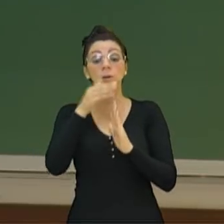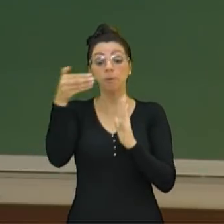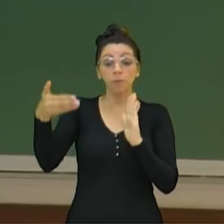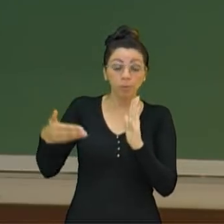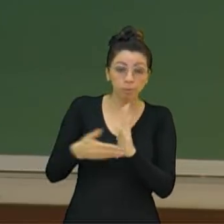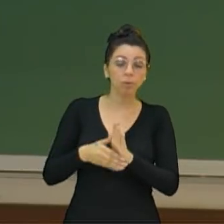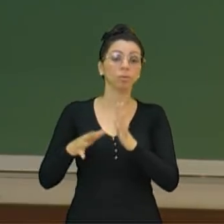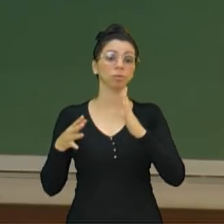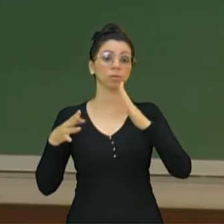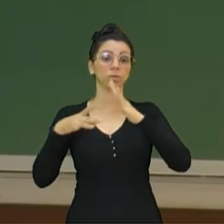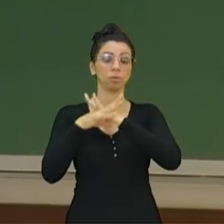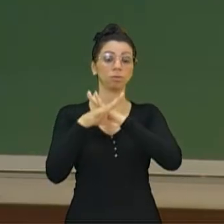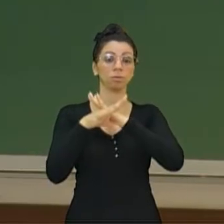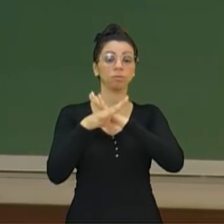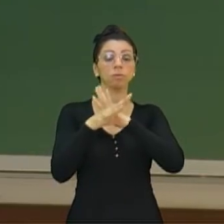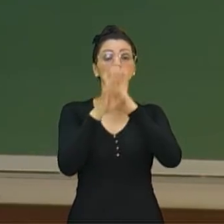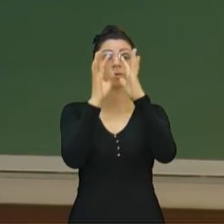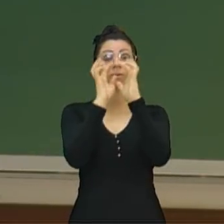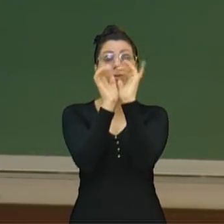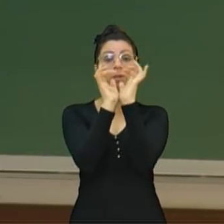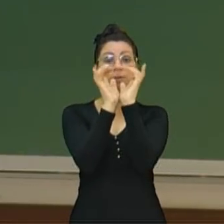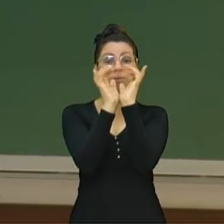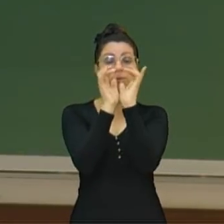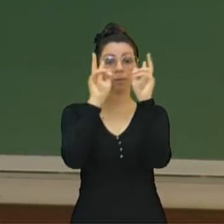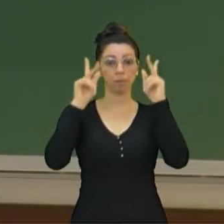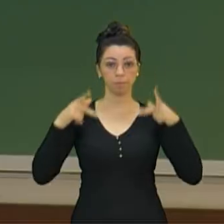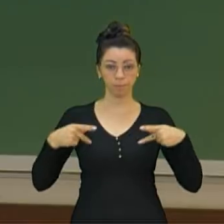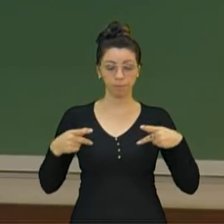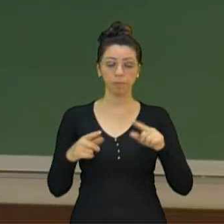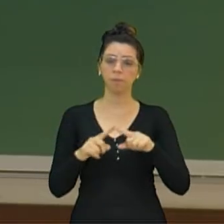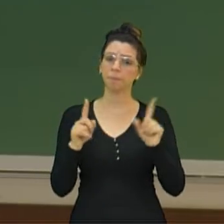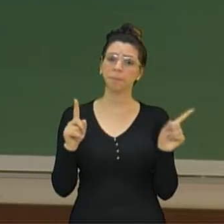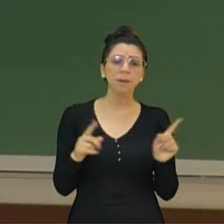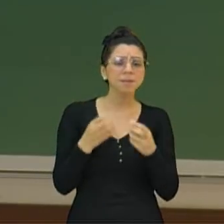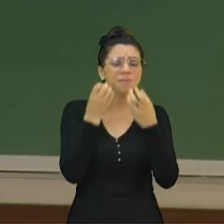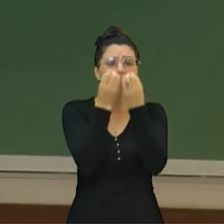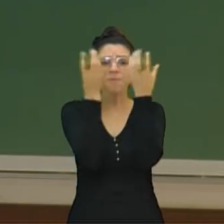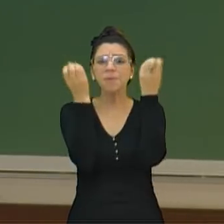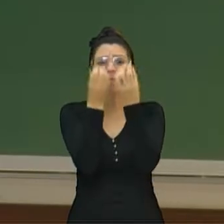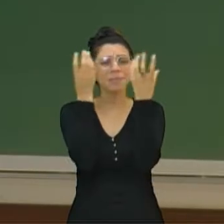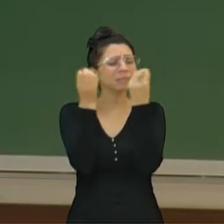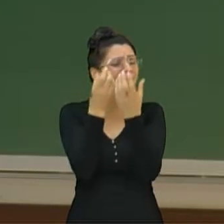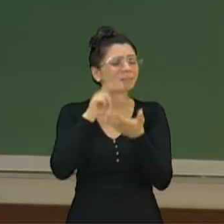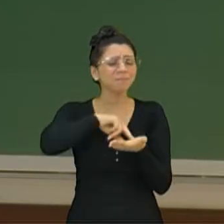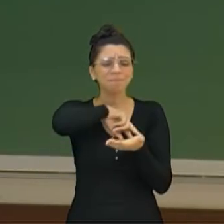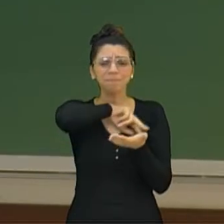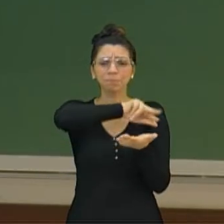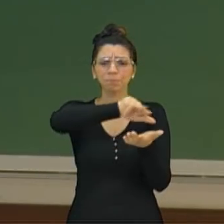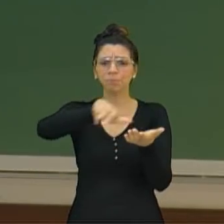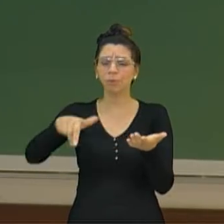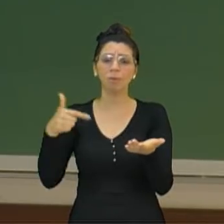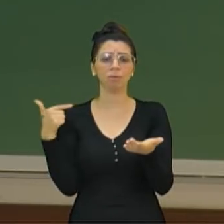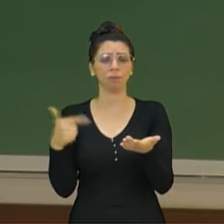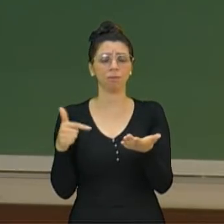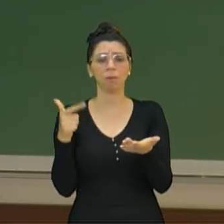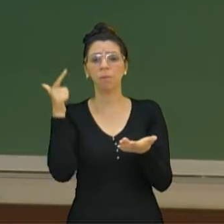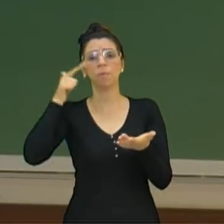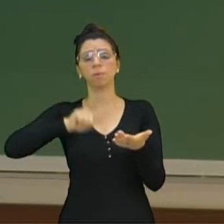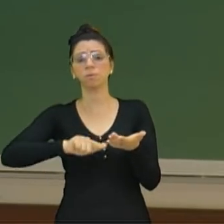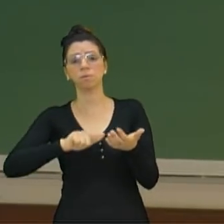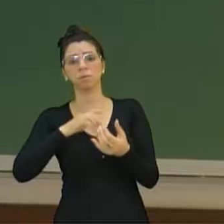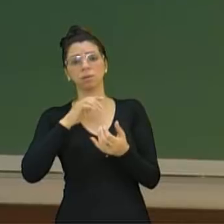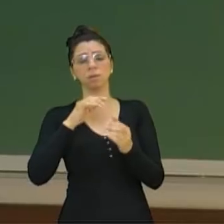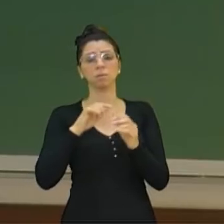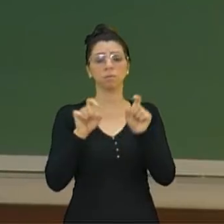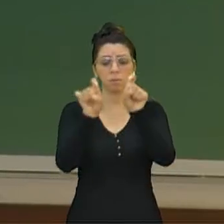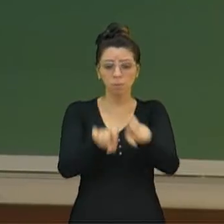os neurônios do cérebro humano. Só que é muita informação, é muito neurônio, e eles não conseguiram um computador